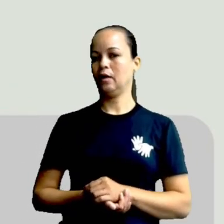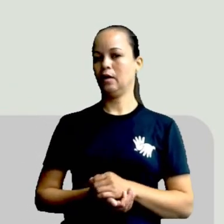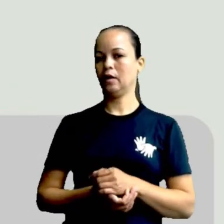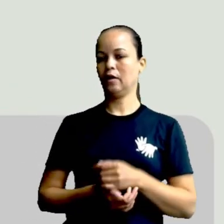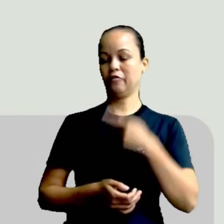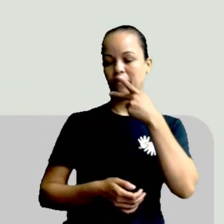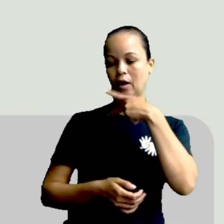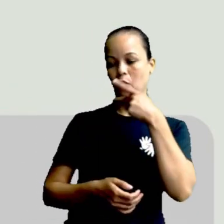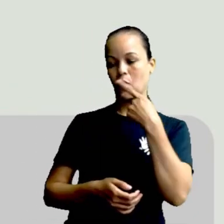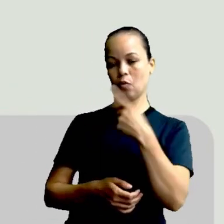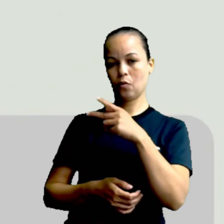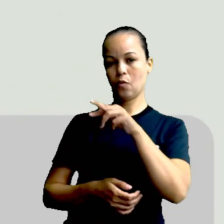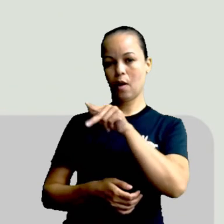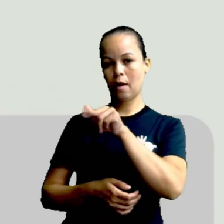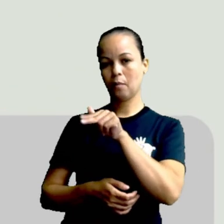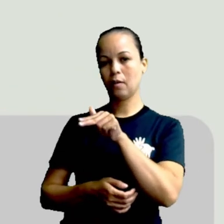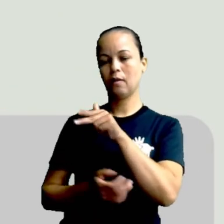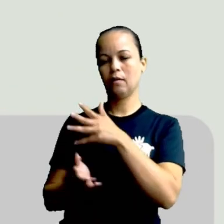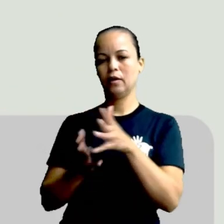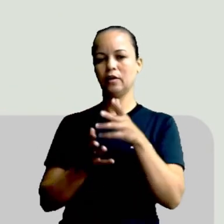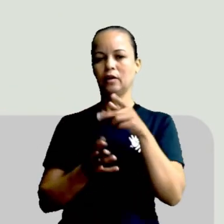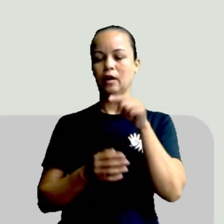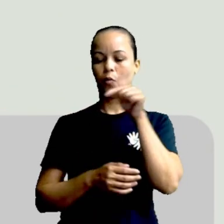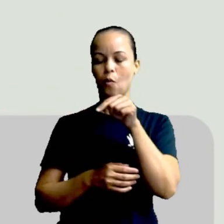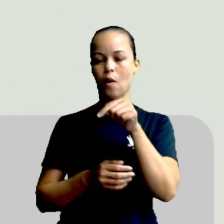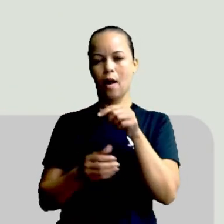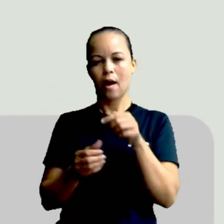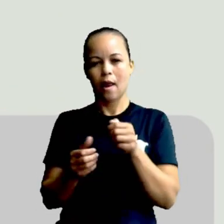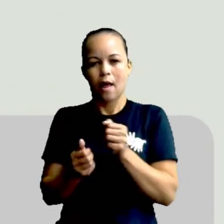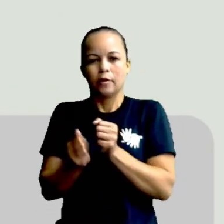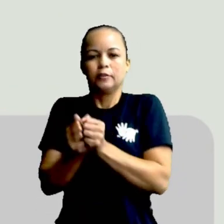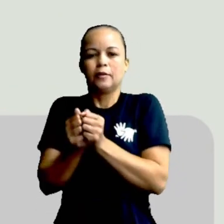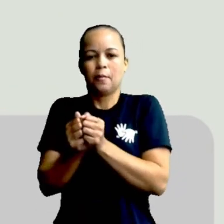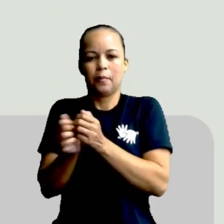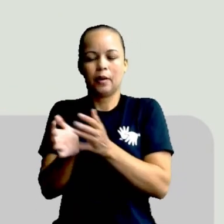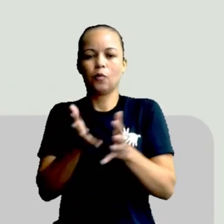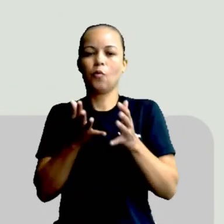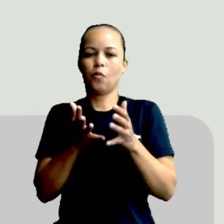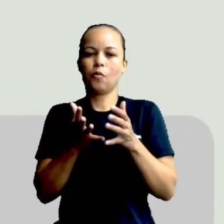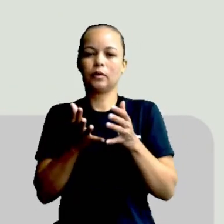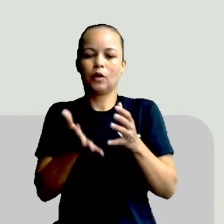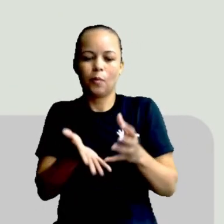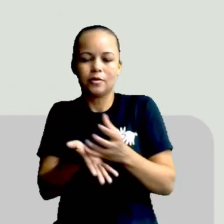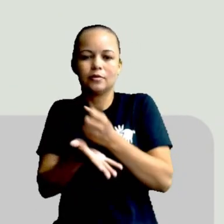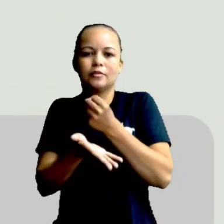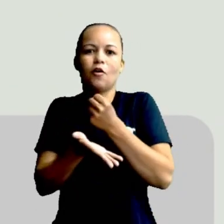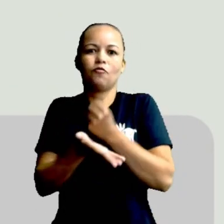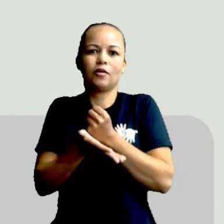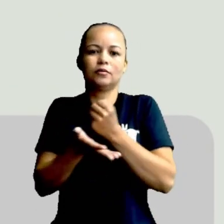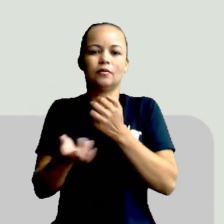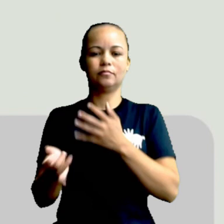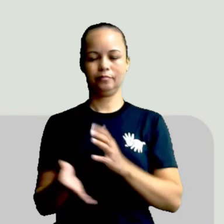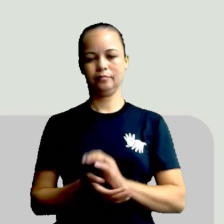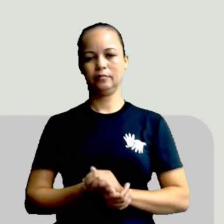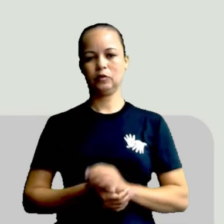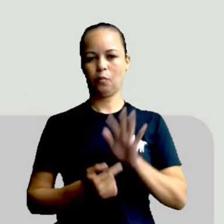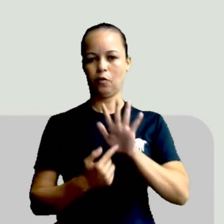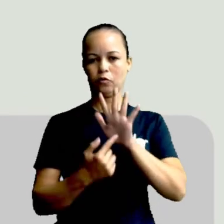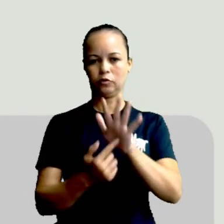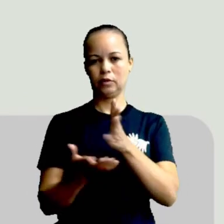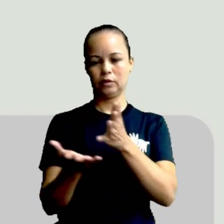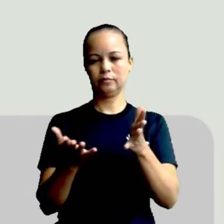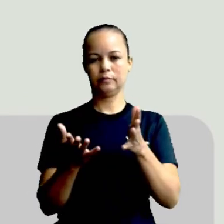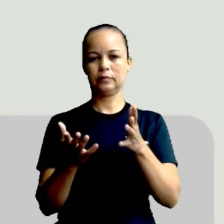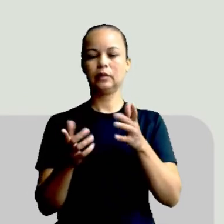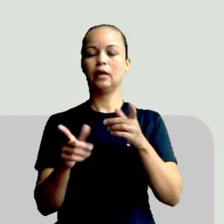irmã e a ela se apegou como a uma tábua de salvação só mostrando aí para você